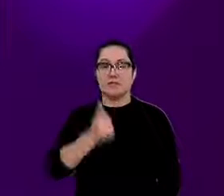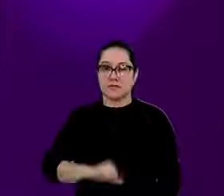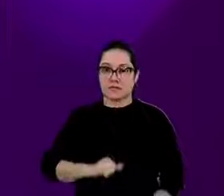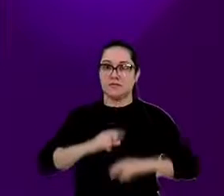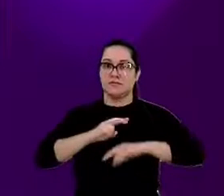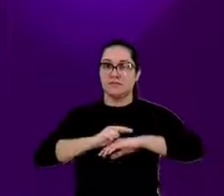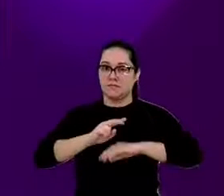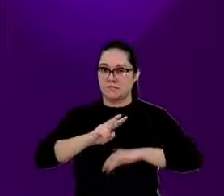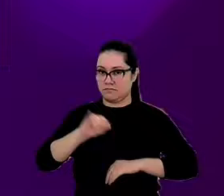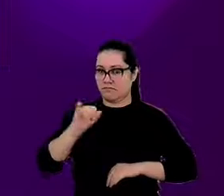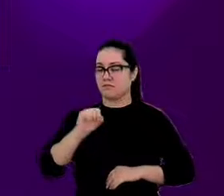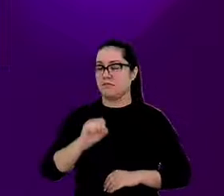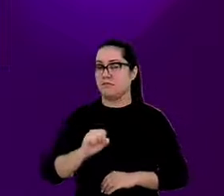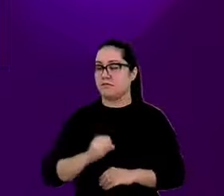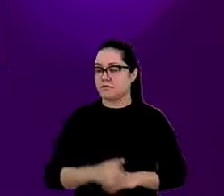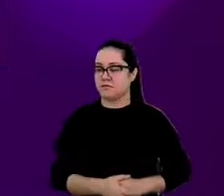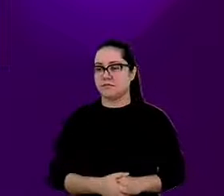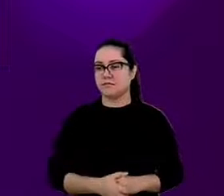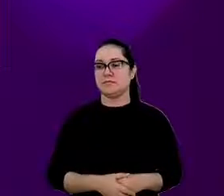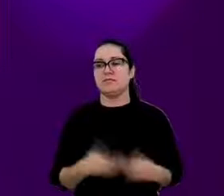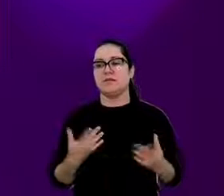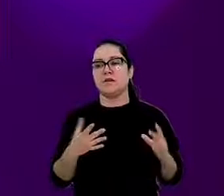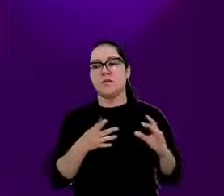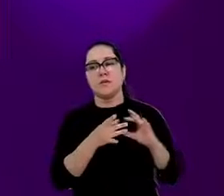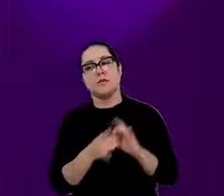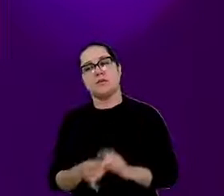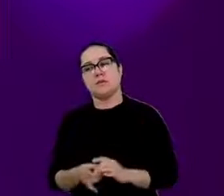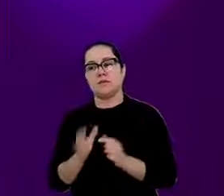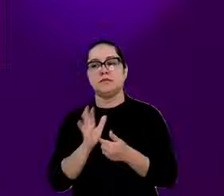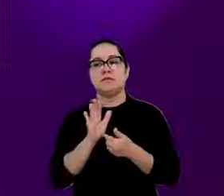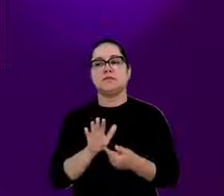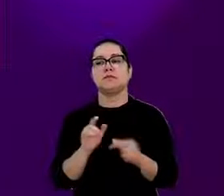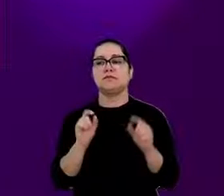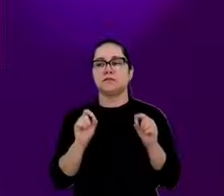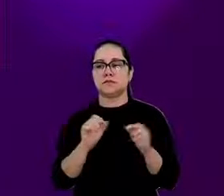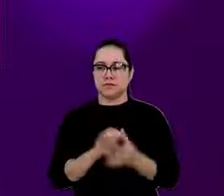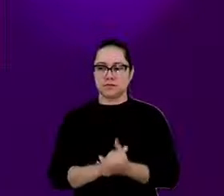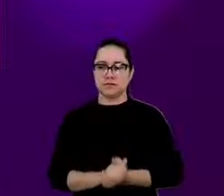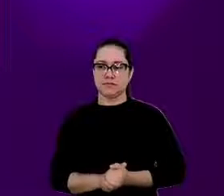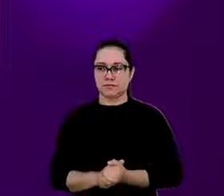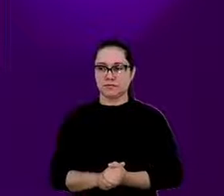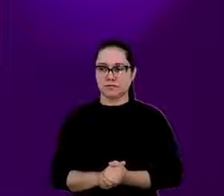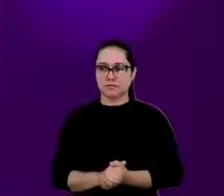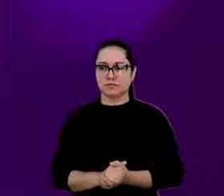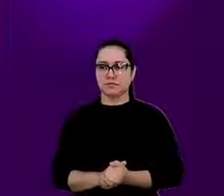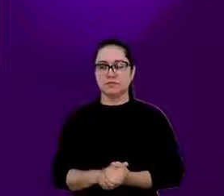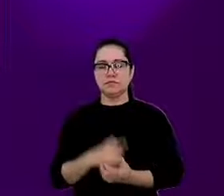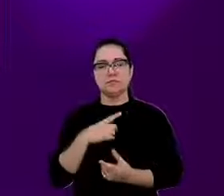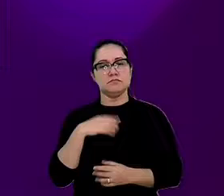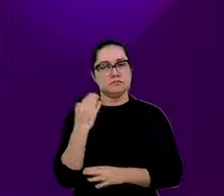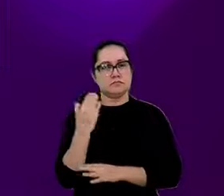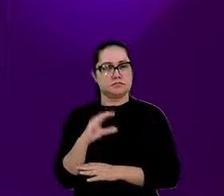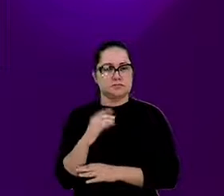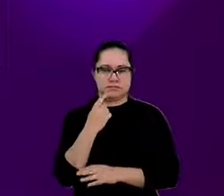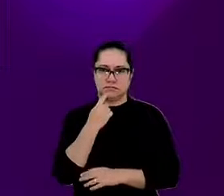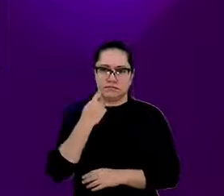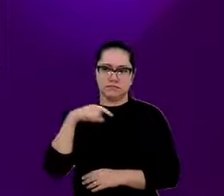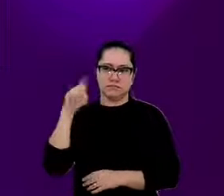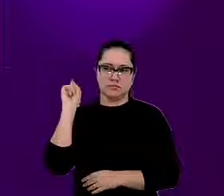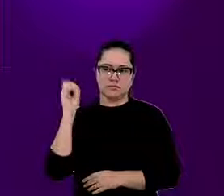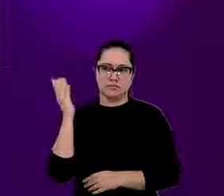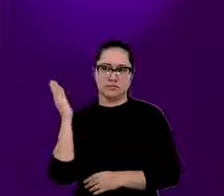Então, aqui, dentro desse contexto, apresento para vocês uma aplicação publicada recentemente no European Heart Journal